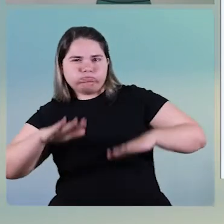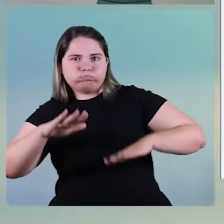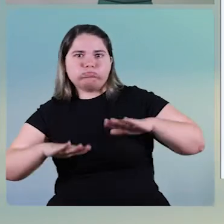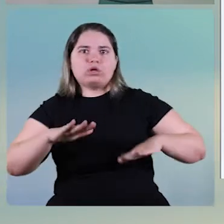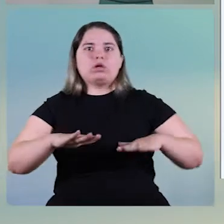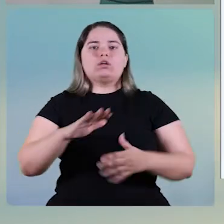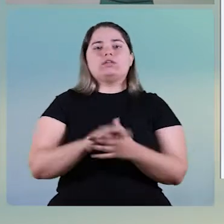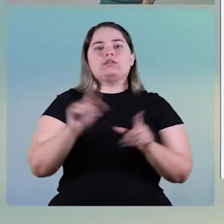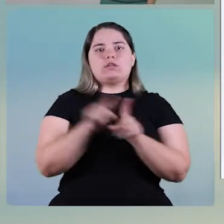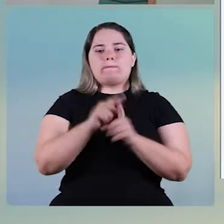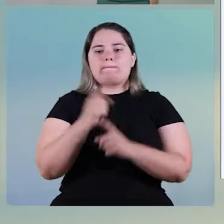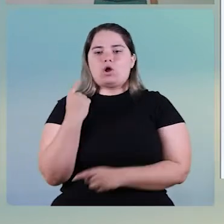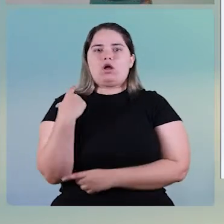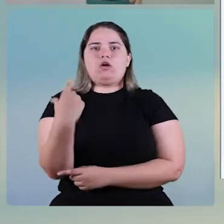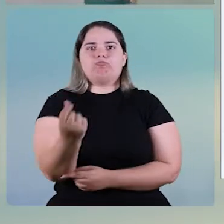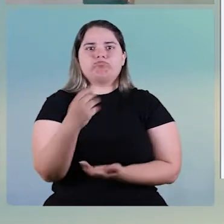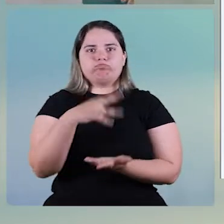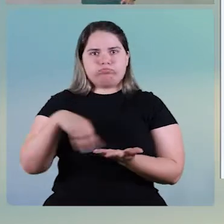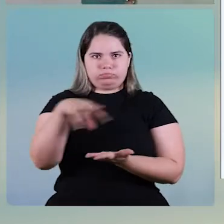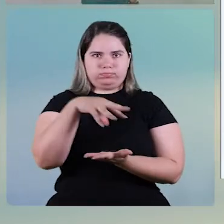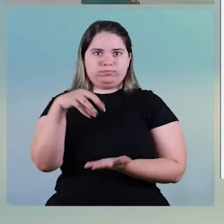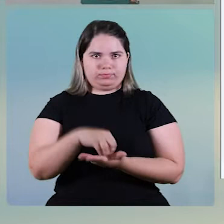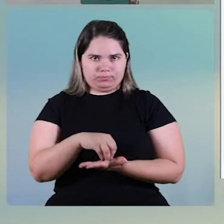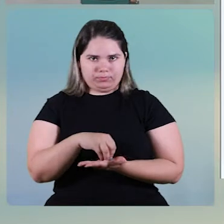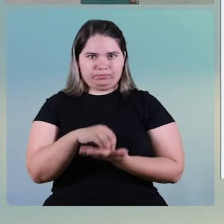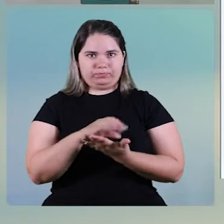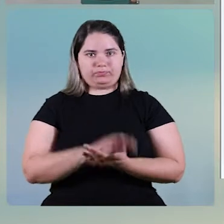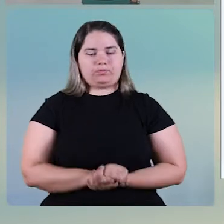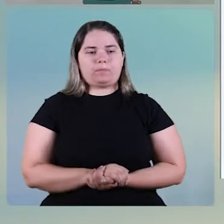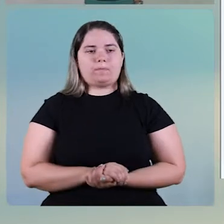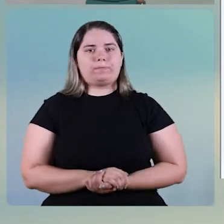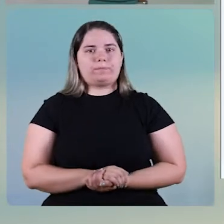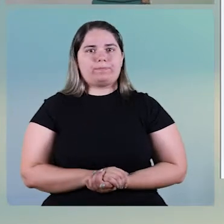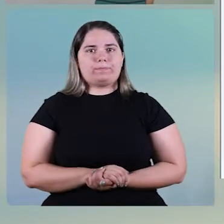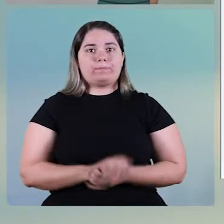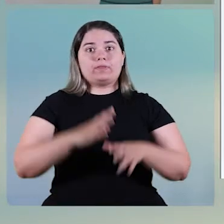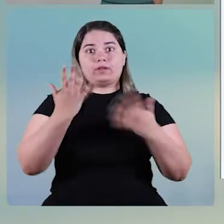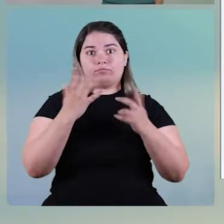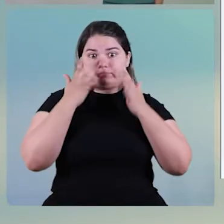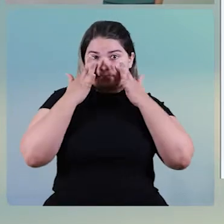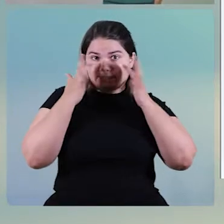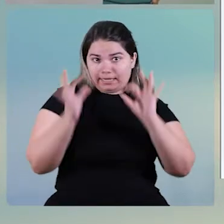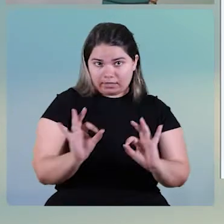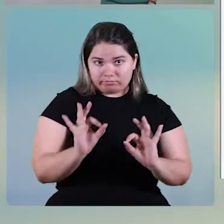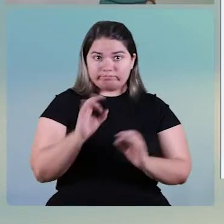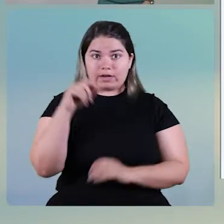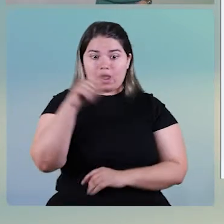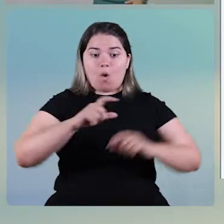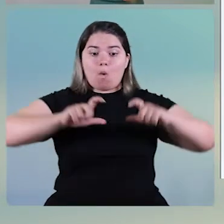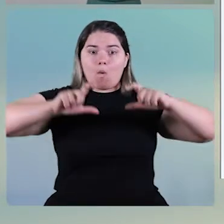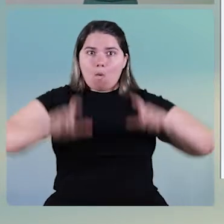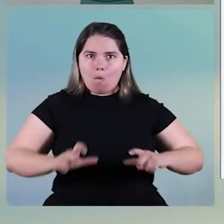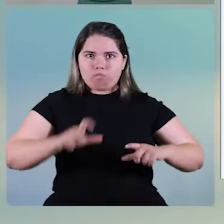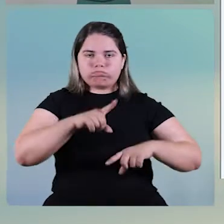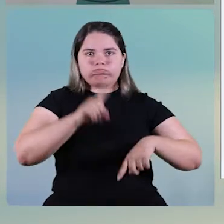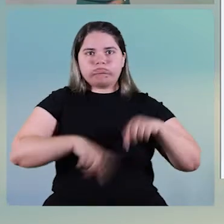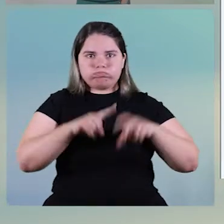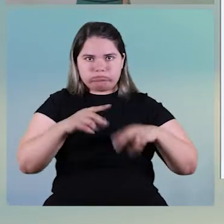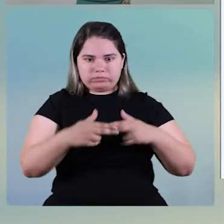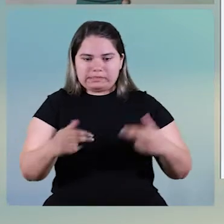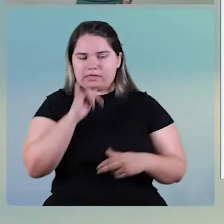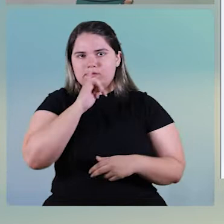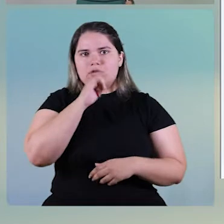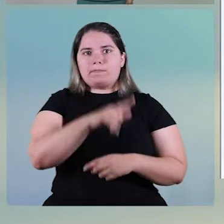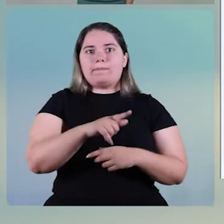velocidade média vetorial. Prestem bem atenção. A posição do objeto, a posição do carro, né,